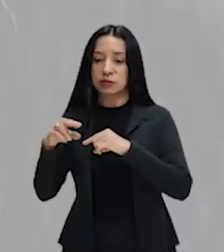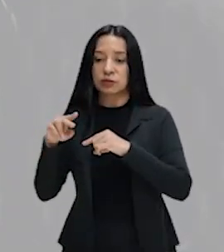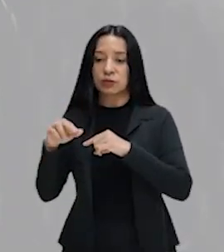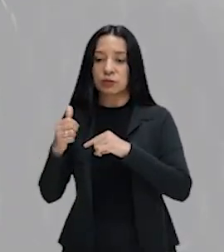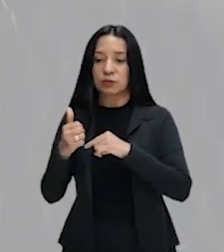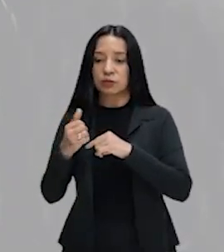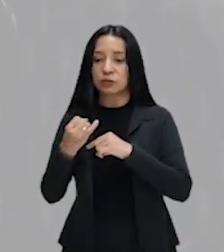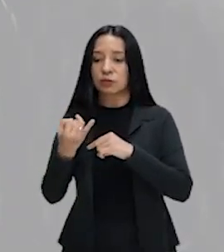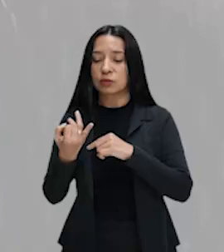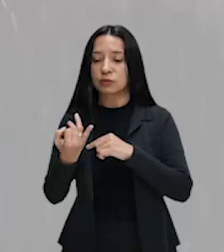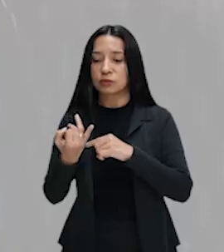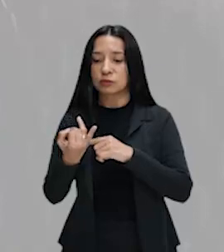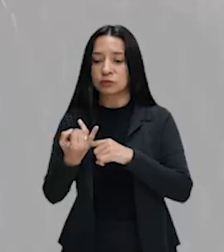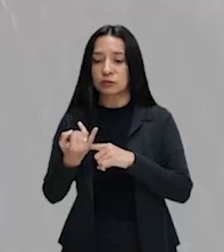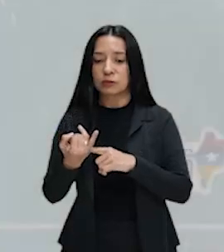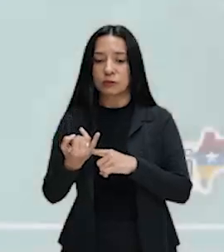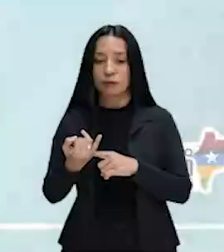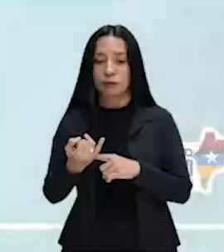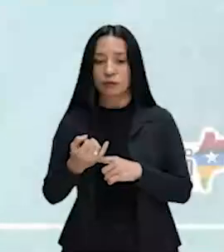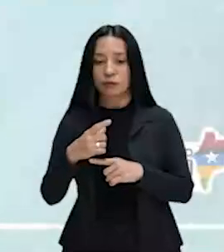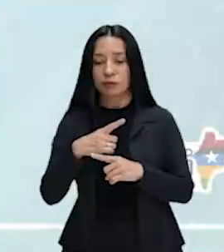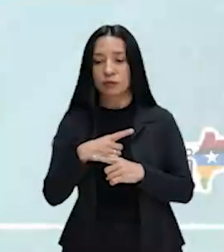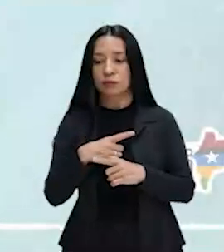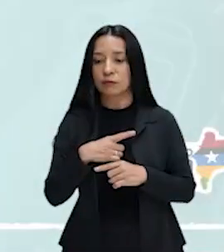quê? Eu vou ter aqui, ó,